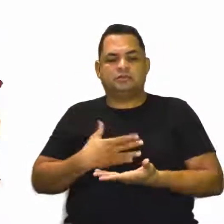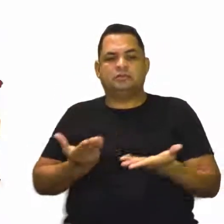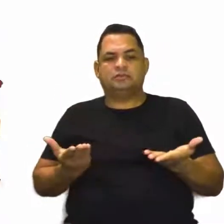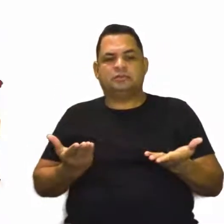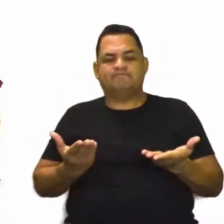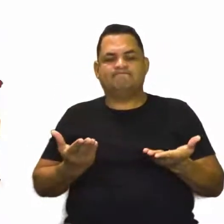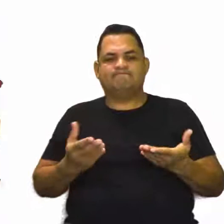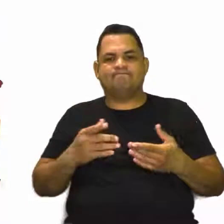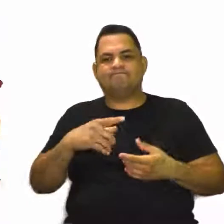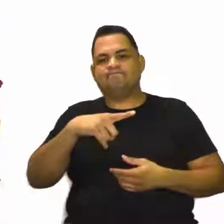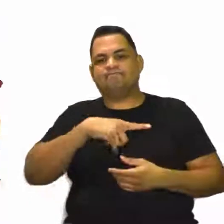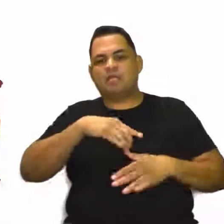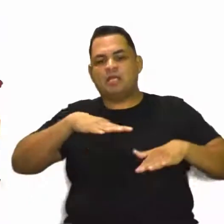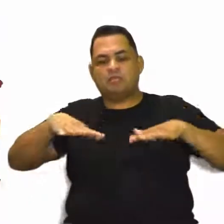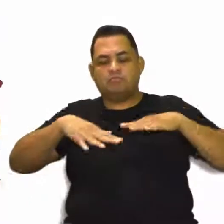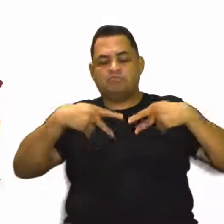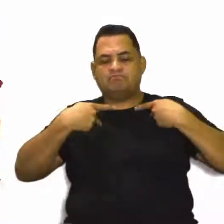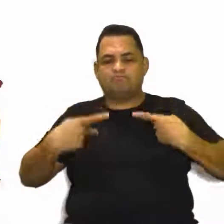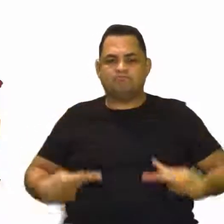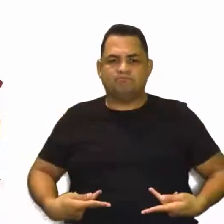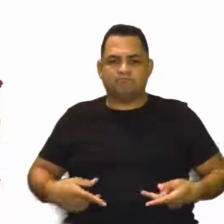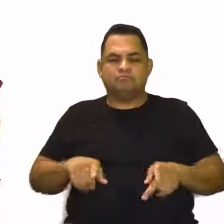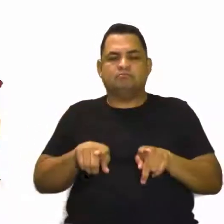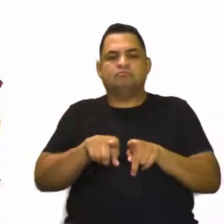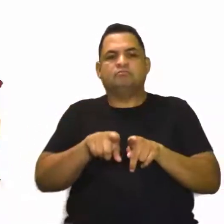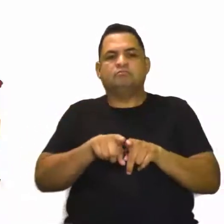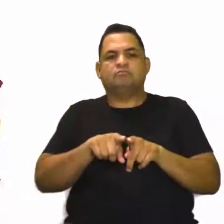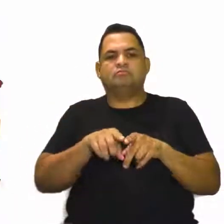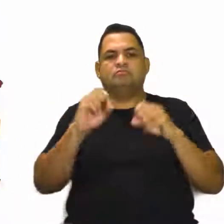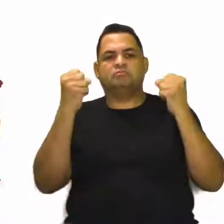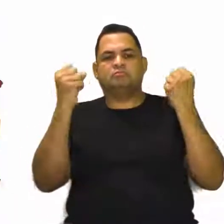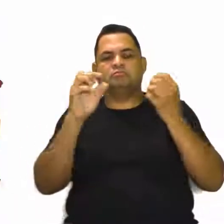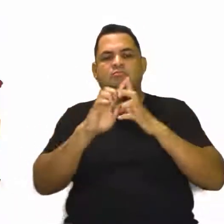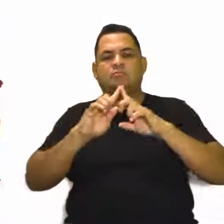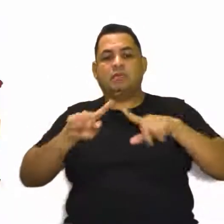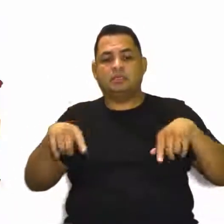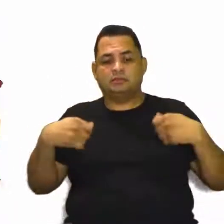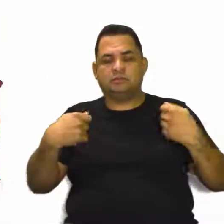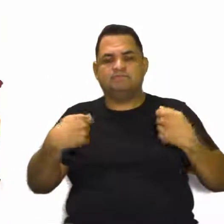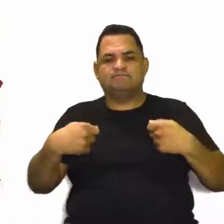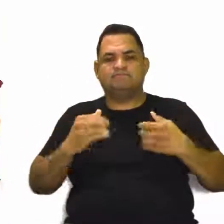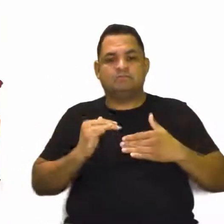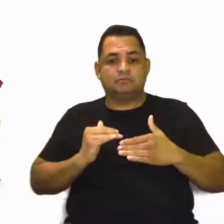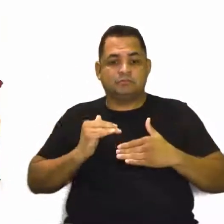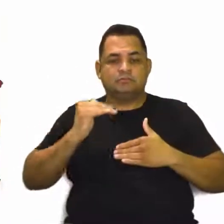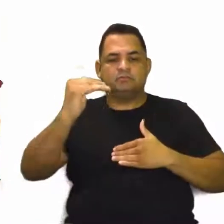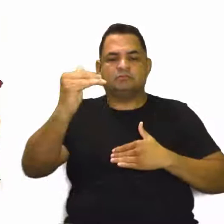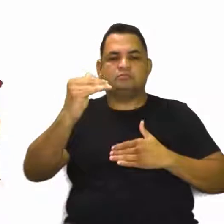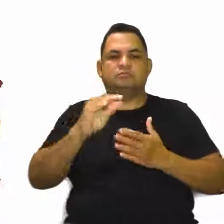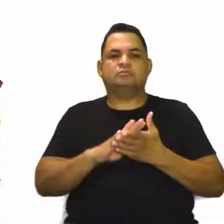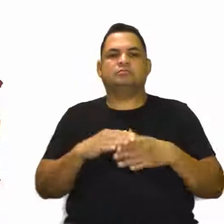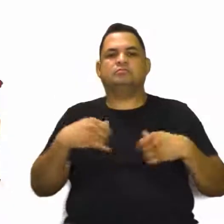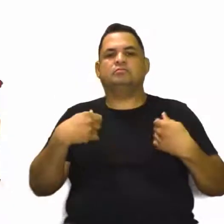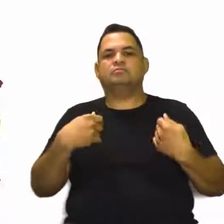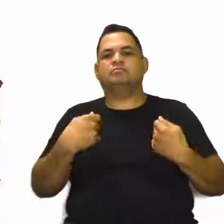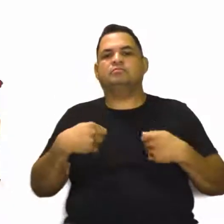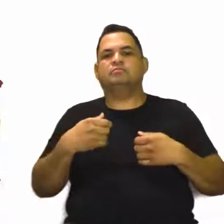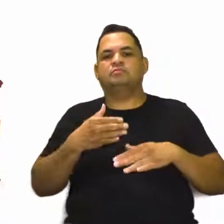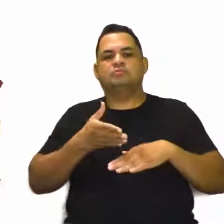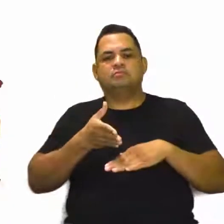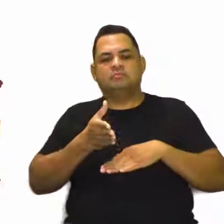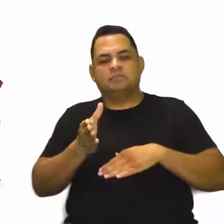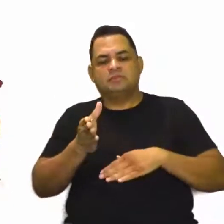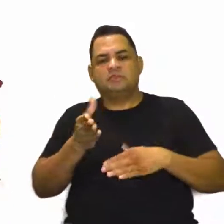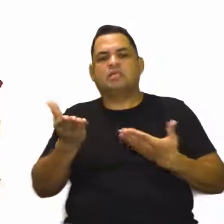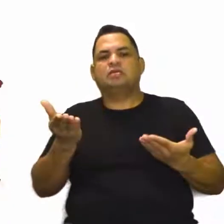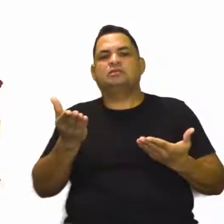formas. Então, tem movimento corporal, tem atividade física, mas a gente precisa ir além disso, né? Então, a gente tem que sair dessa